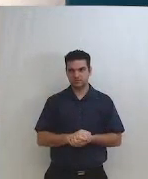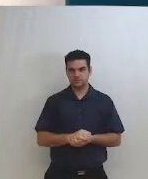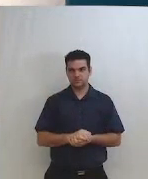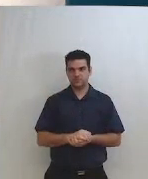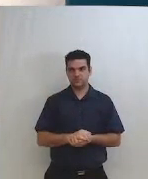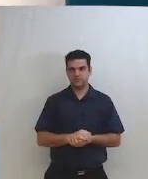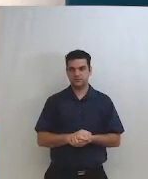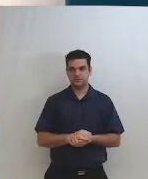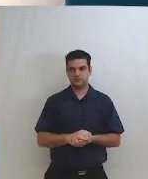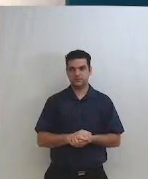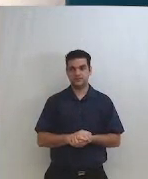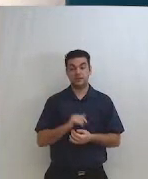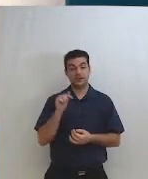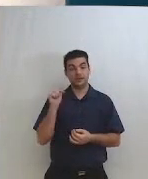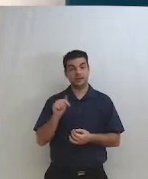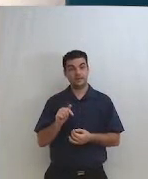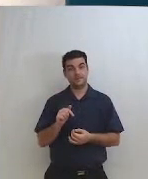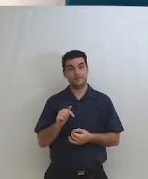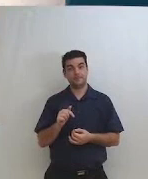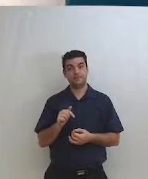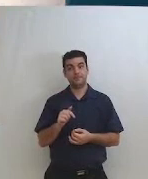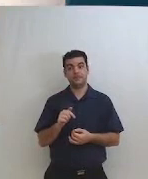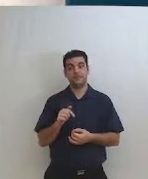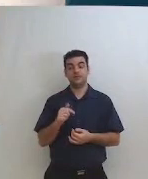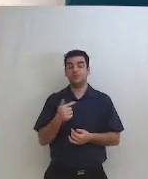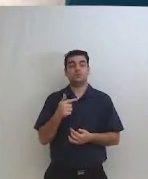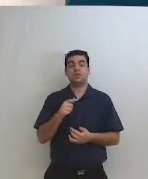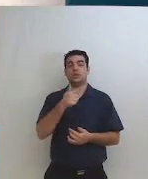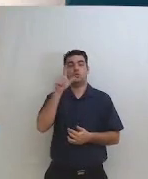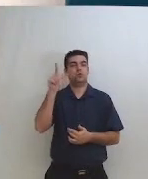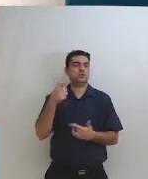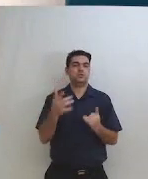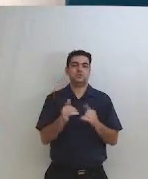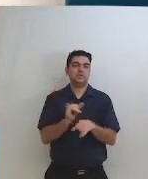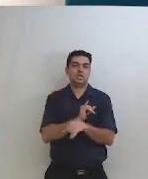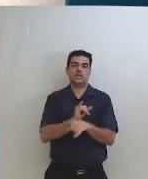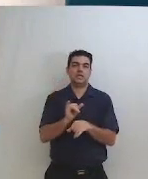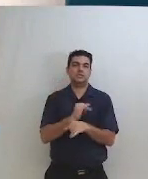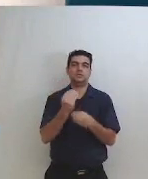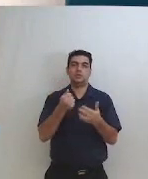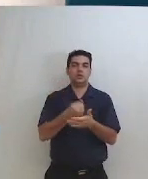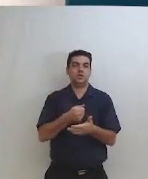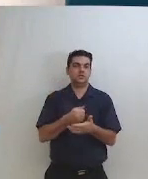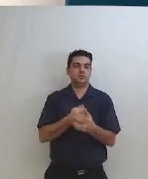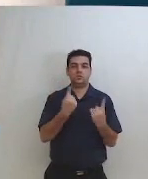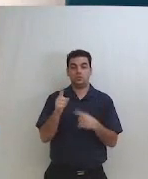há outros procedimentos, outras condenações.